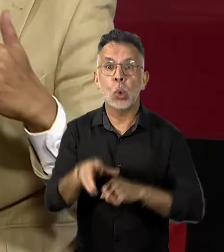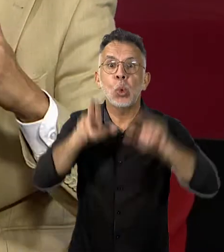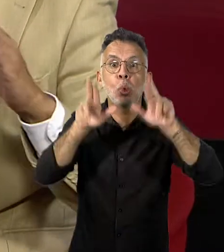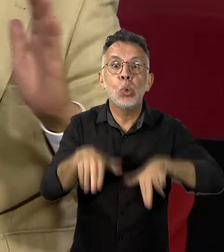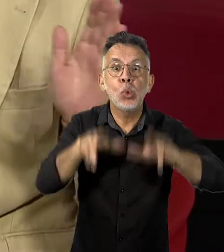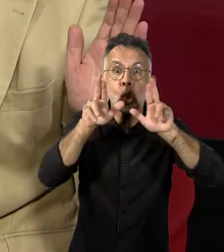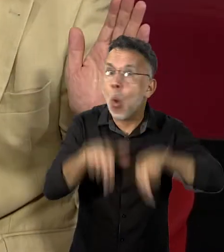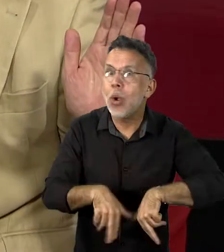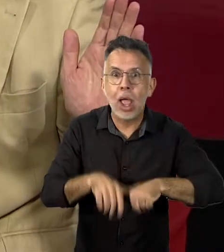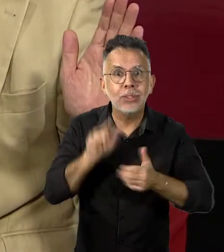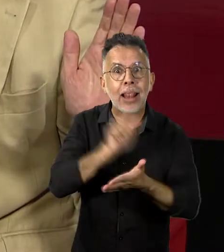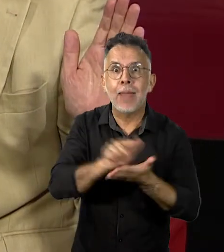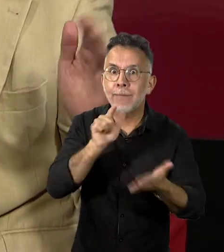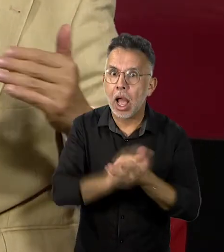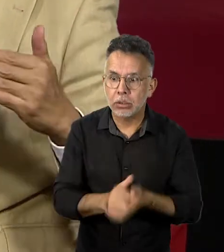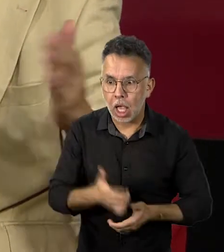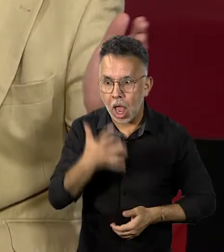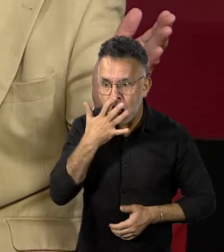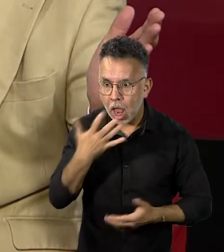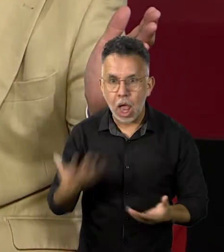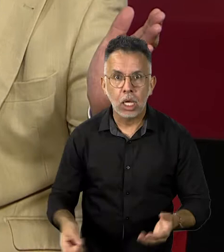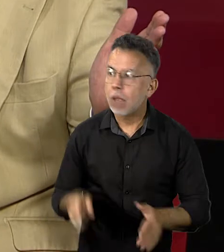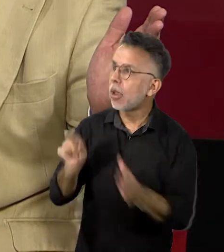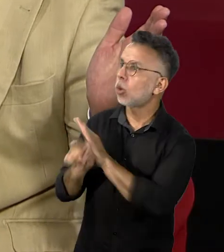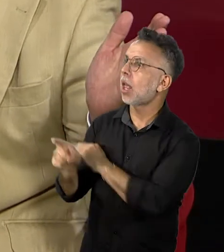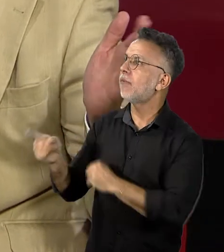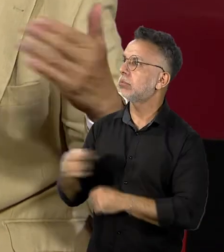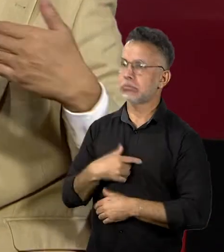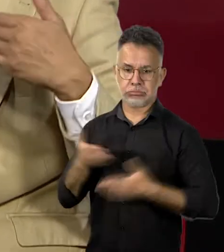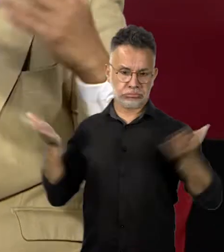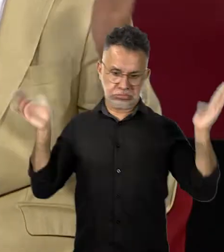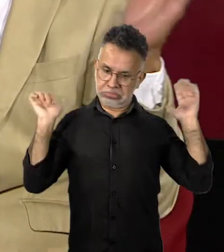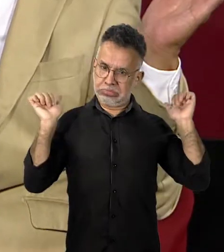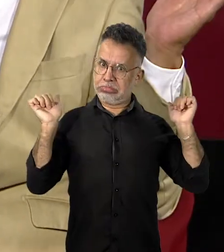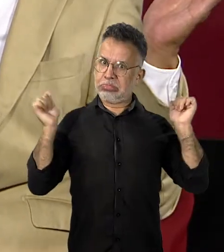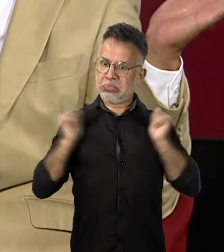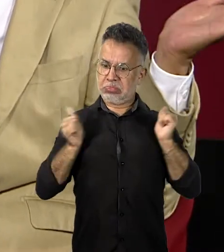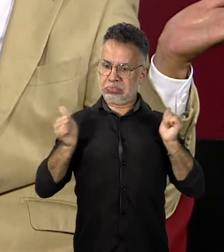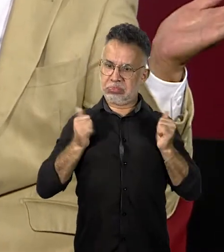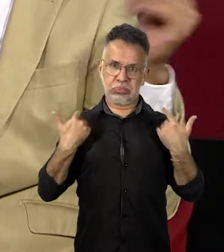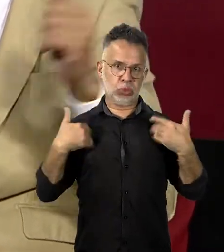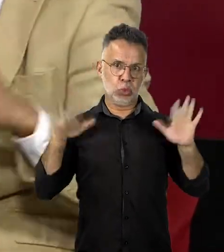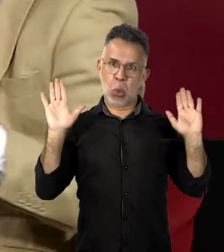carro, nunca tinha limpado. E quando alguém perguntava, qual era a resposta? Não é meu.